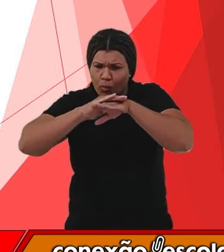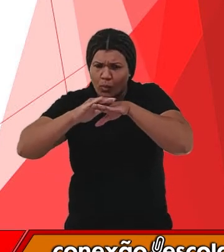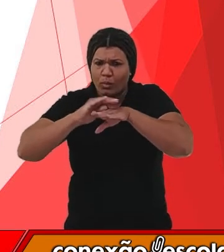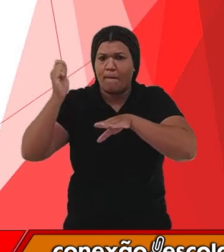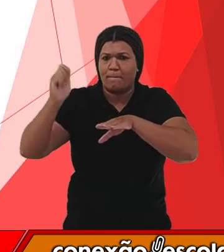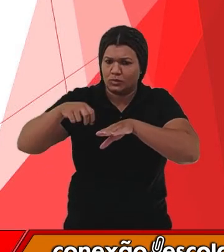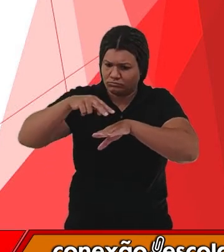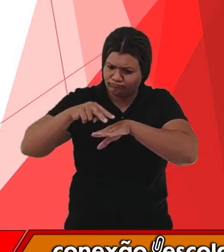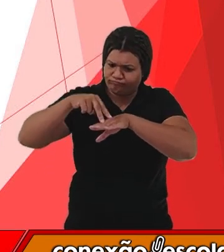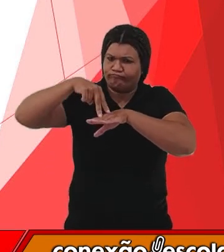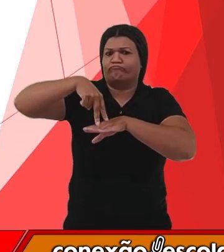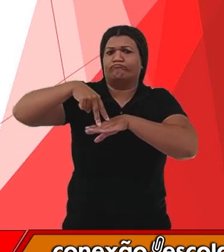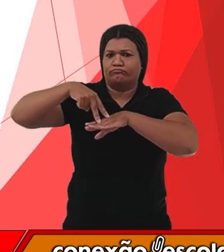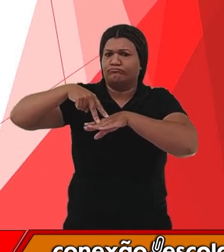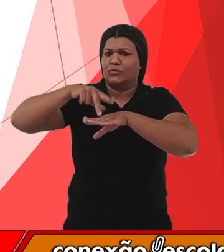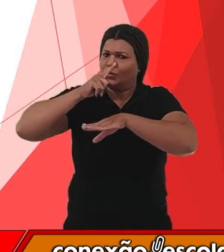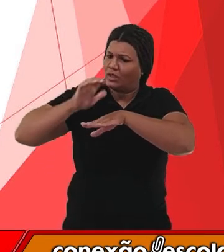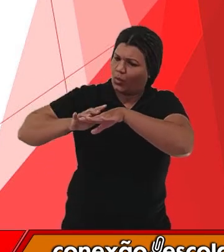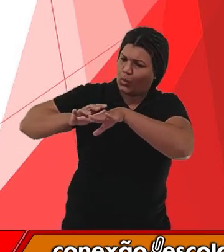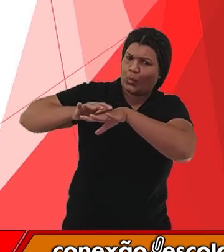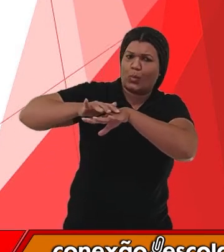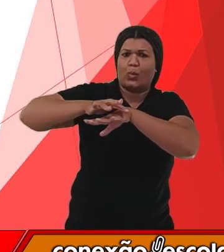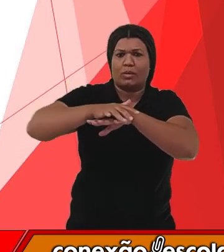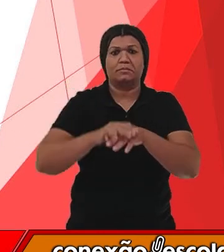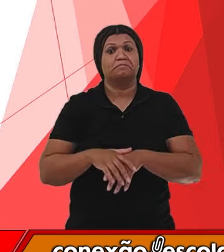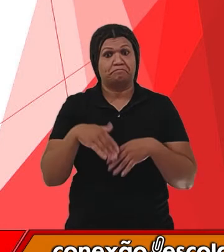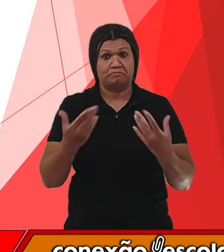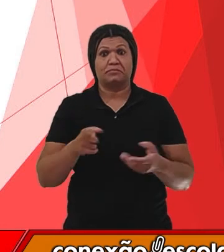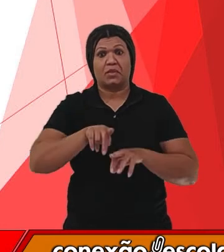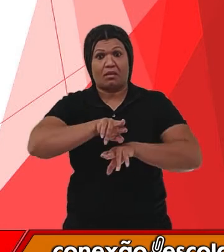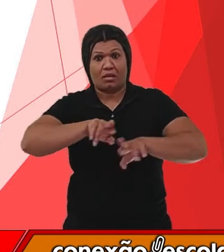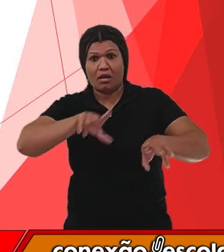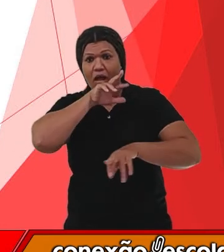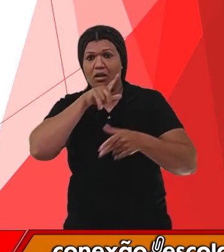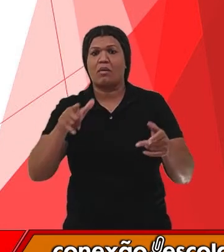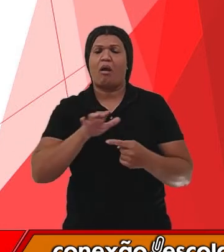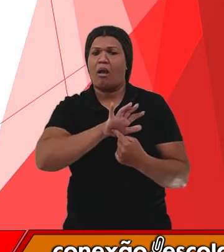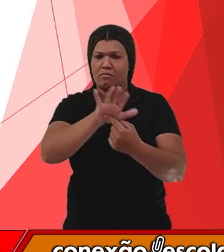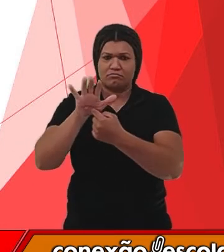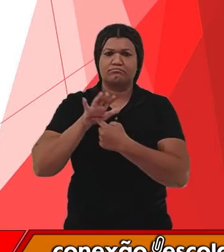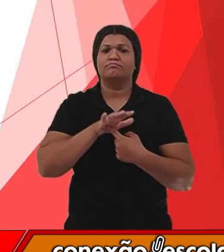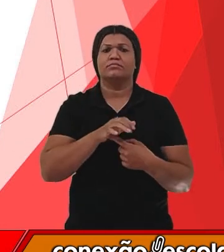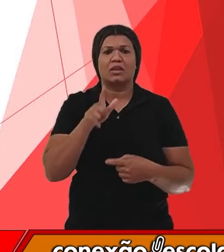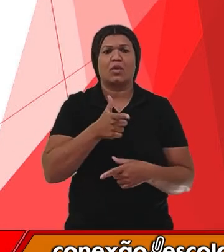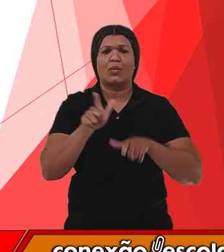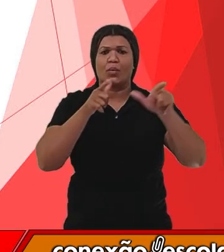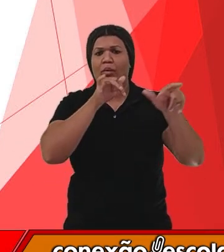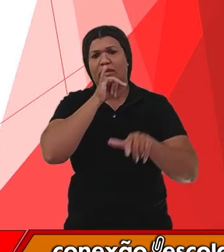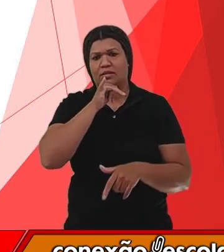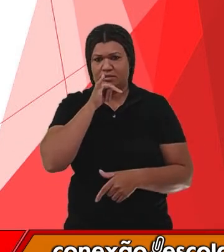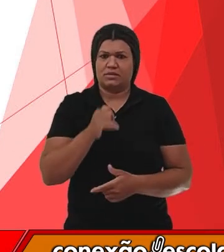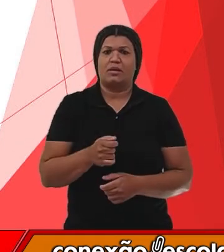capaz de sustentar esses animais. Então, esses animais que estão aí aparecendo são outros exemplos